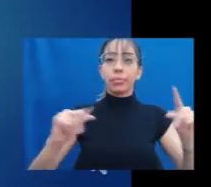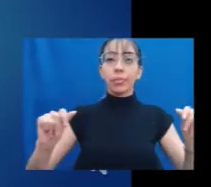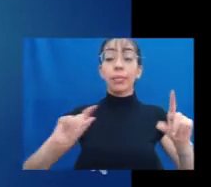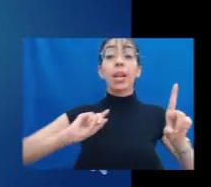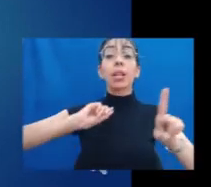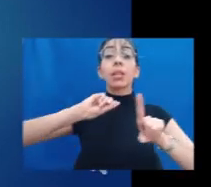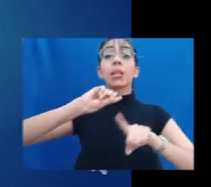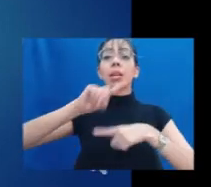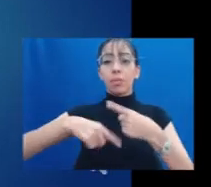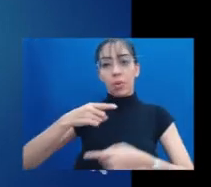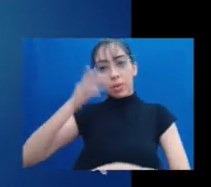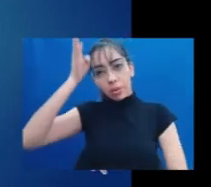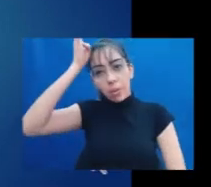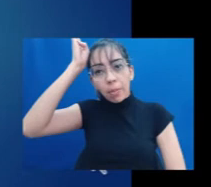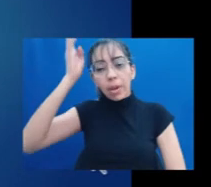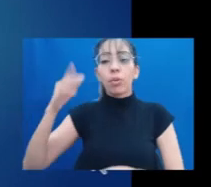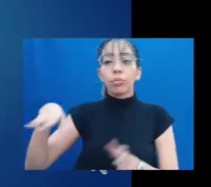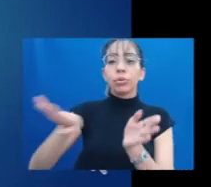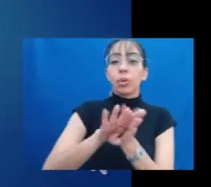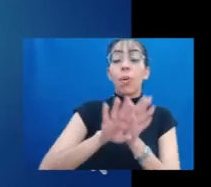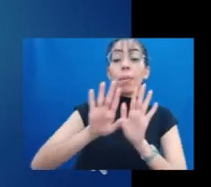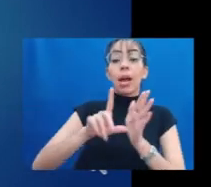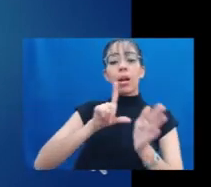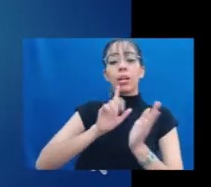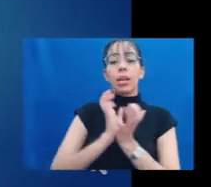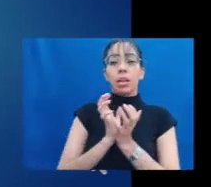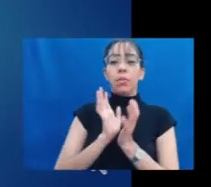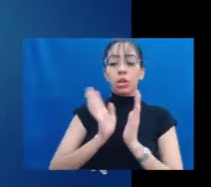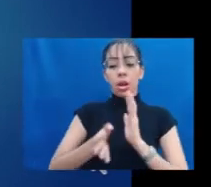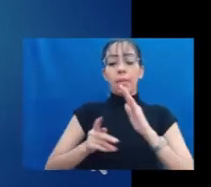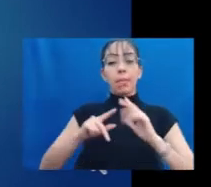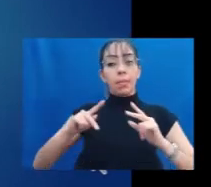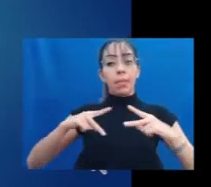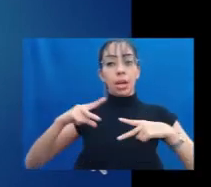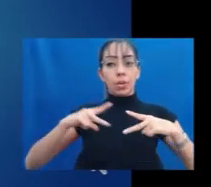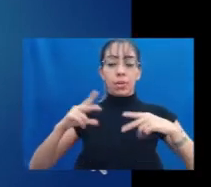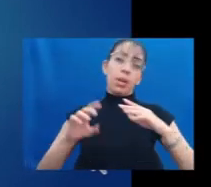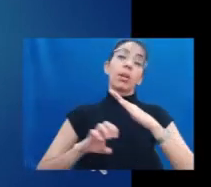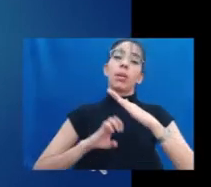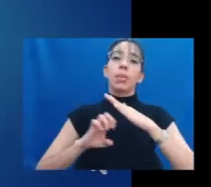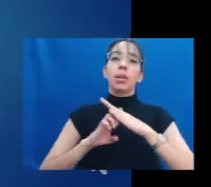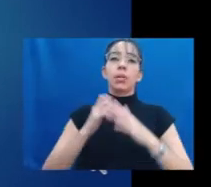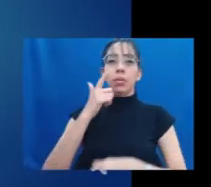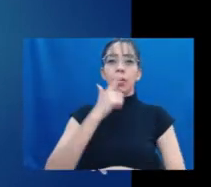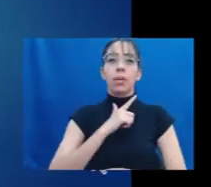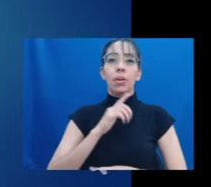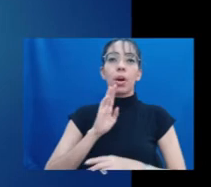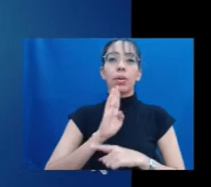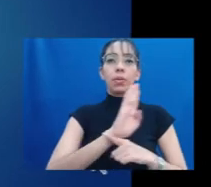fogo, certo? Mas depois os bombeiros chegaram, mas eles já tinham dado início aí aos procedimentos.